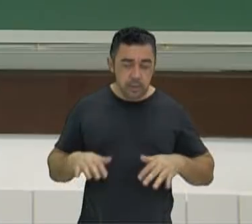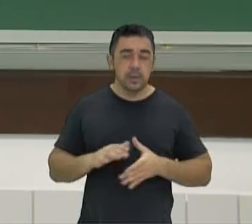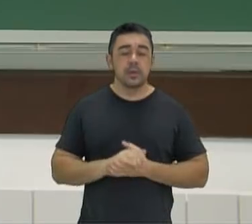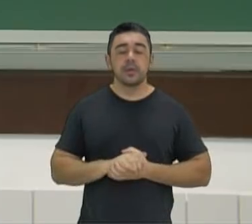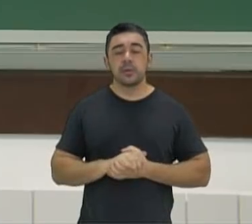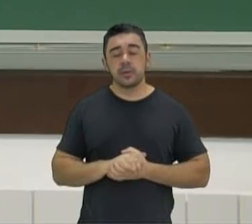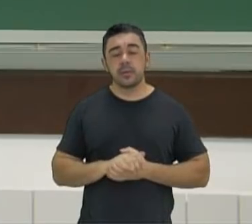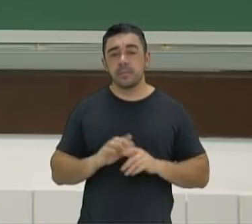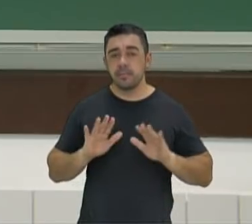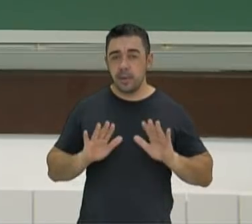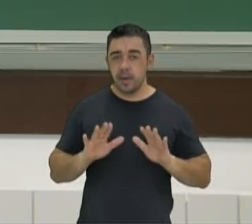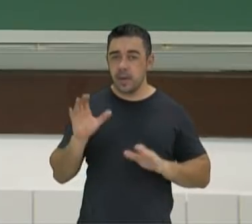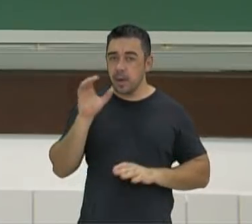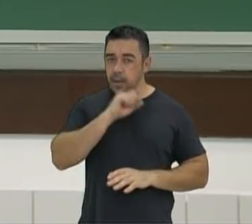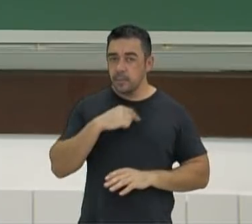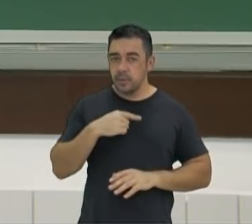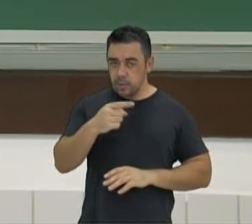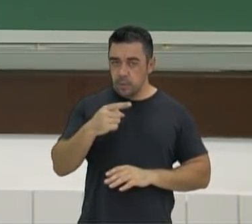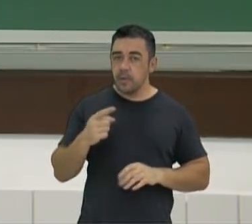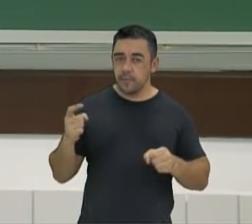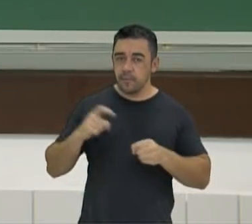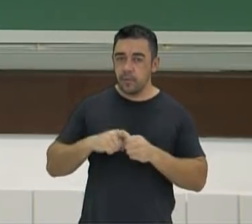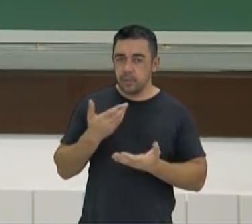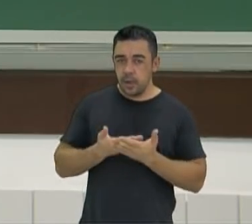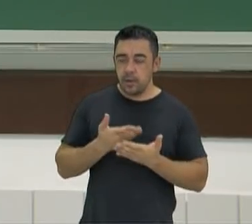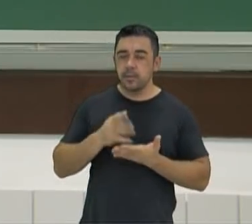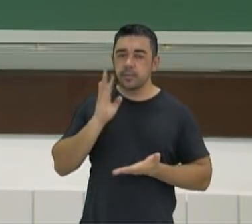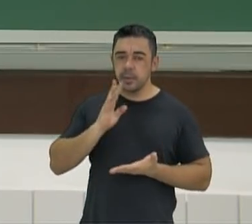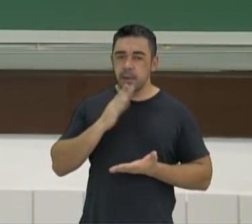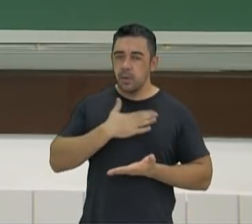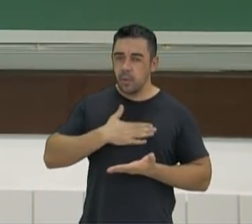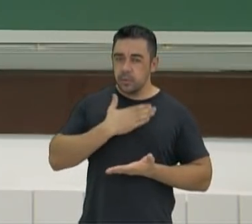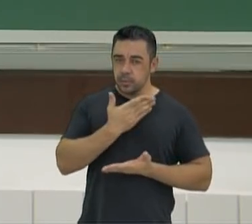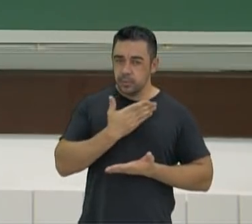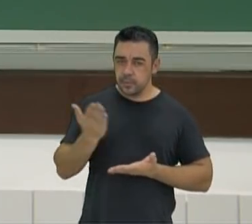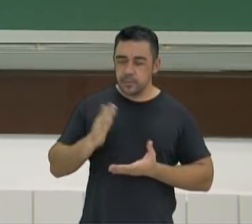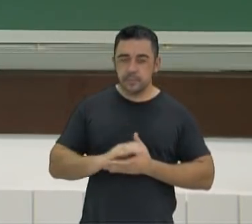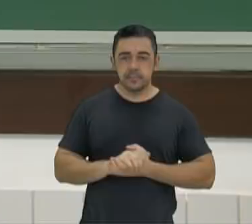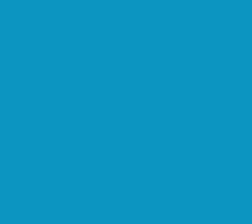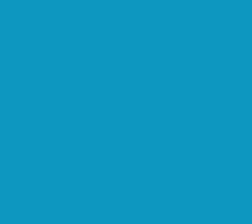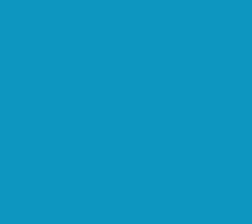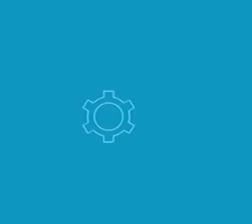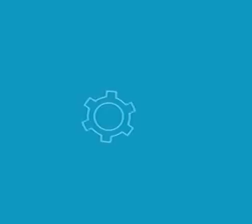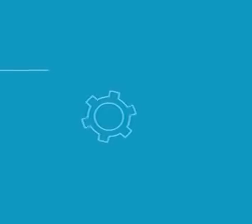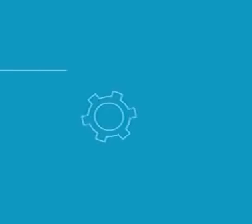no fim, mas logo, logo a professora volta com uma aula bem gostosa aí para vocês.